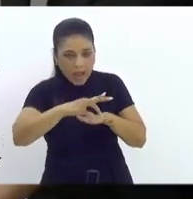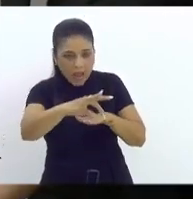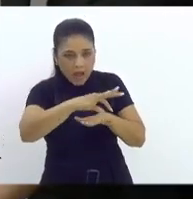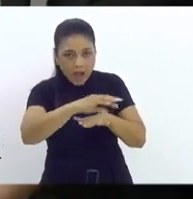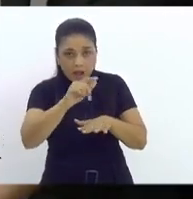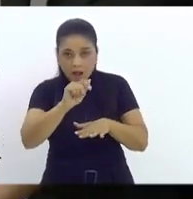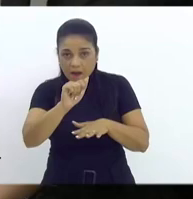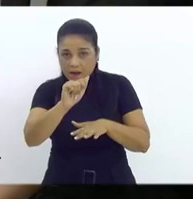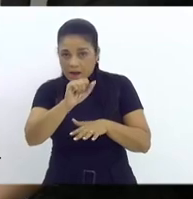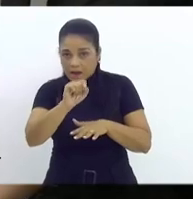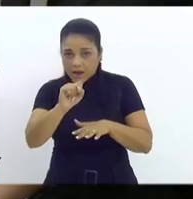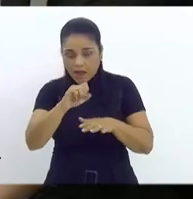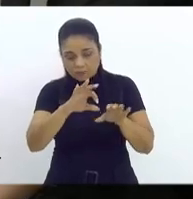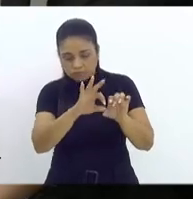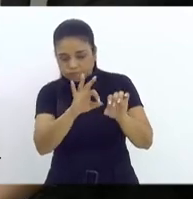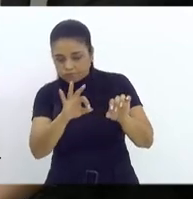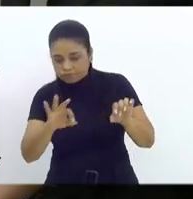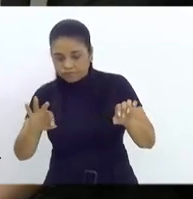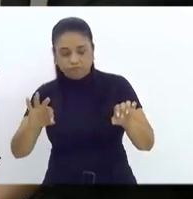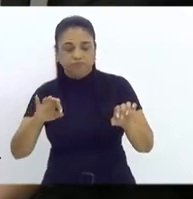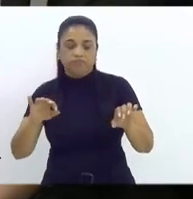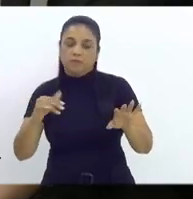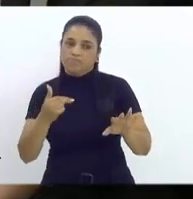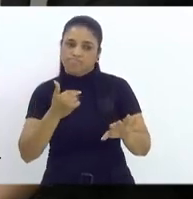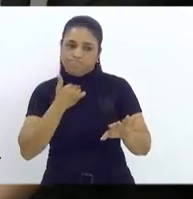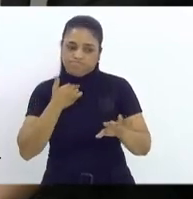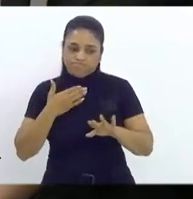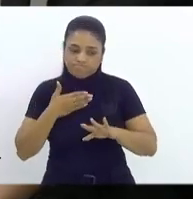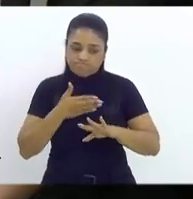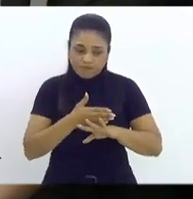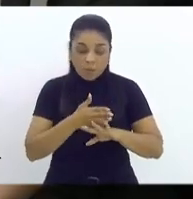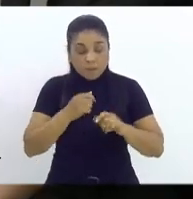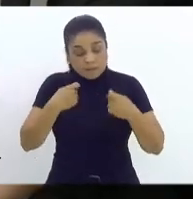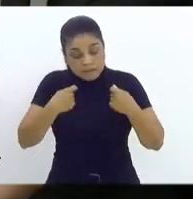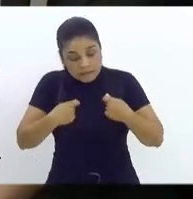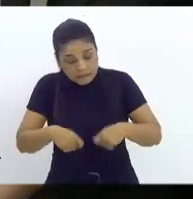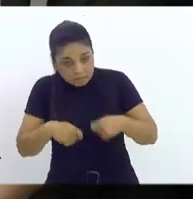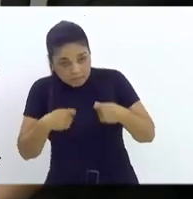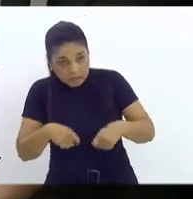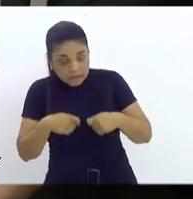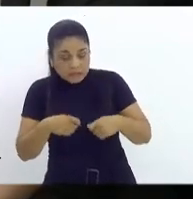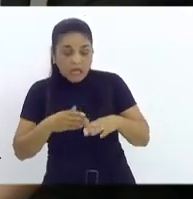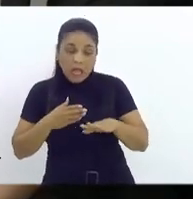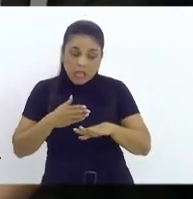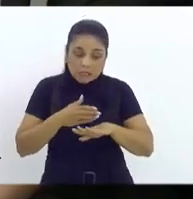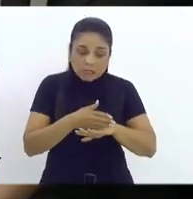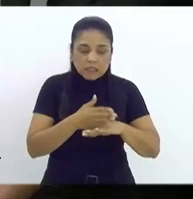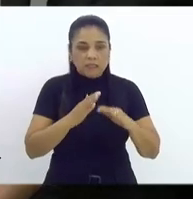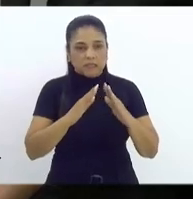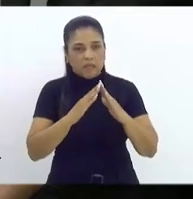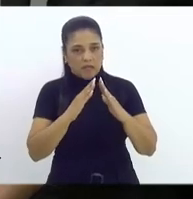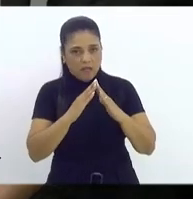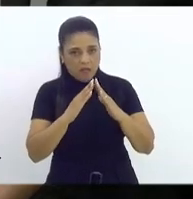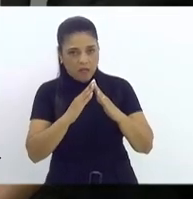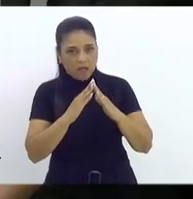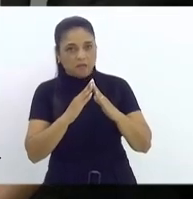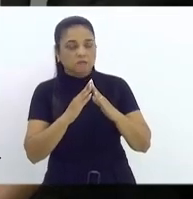a gente tende a não entrar, mas se caso necessário, podemos ocorrer a entrada